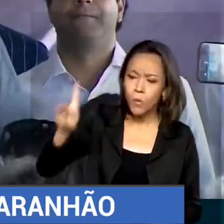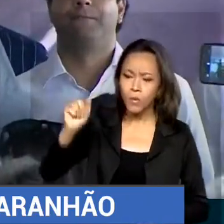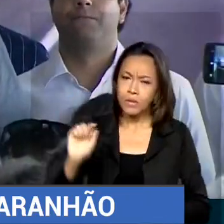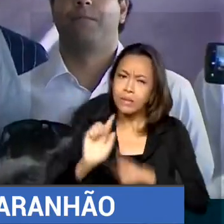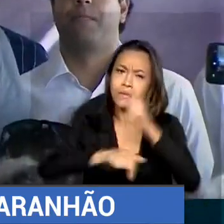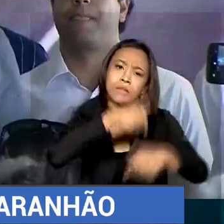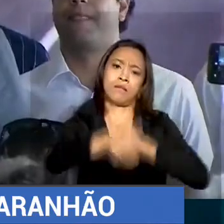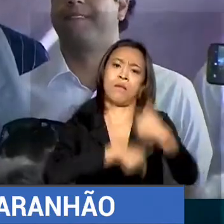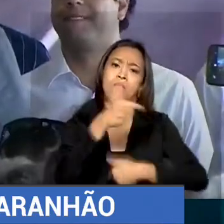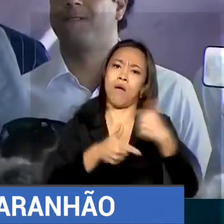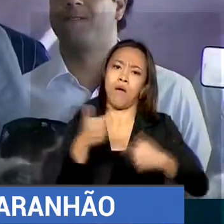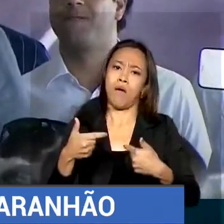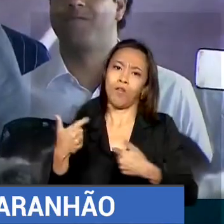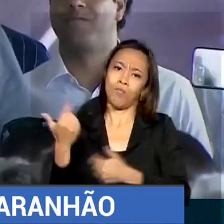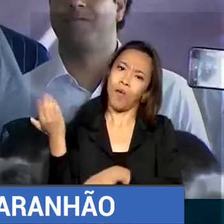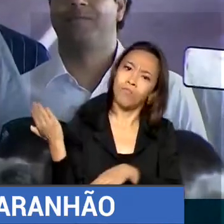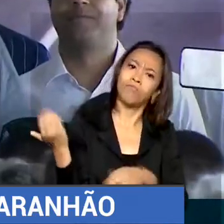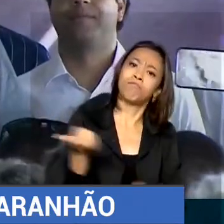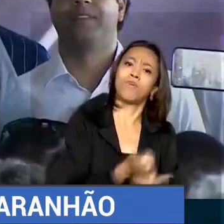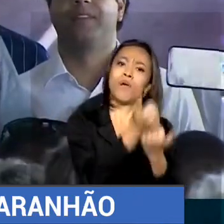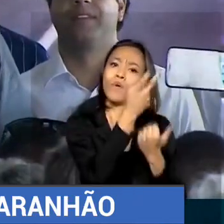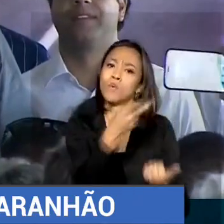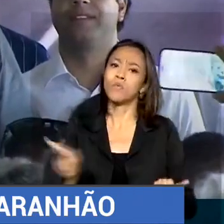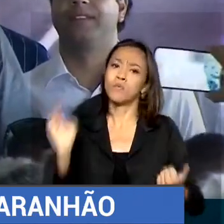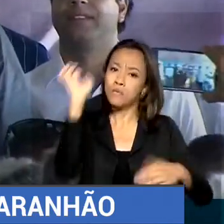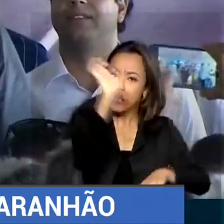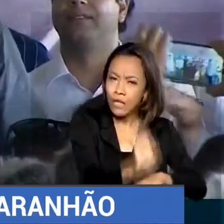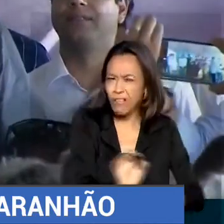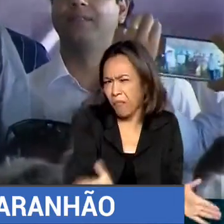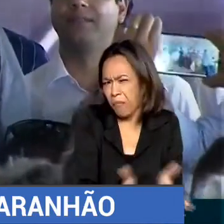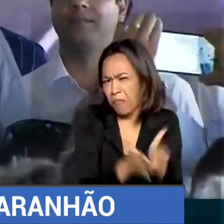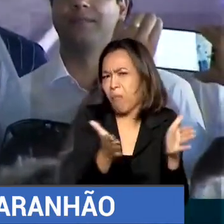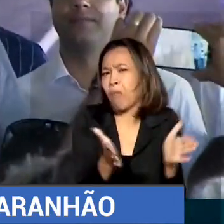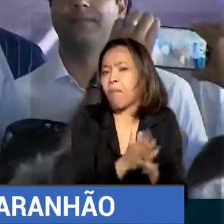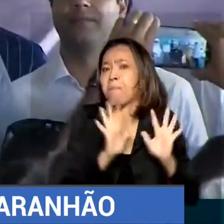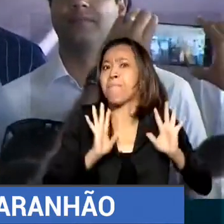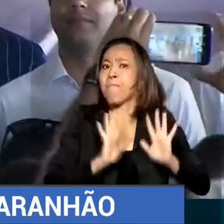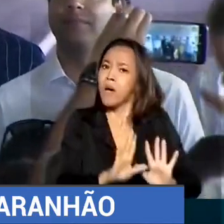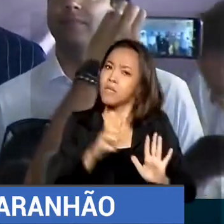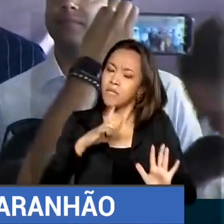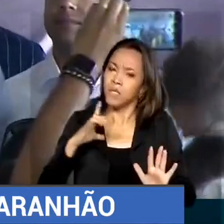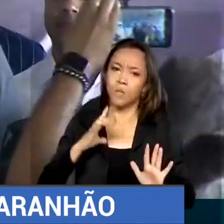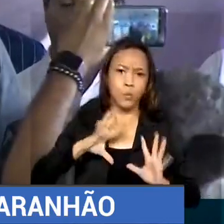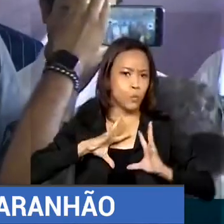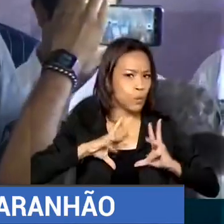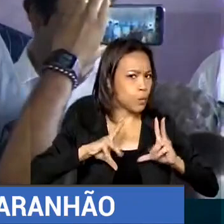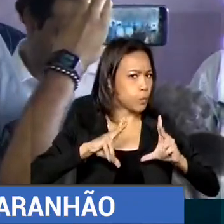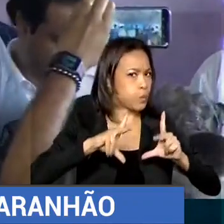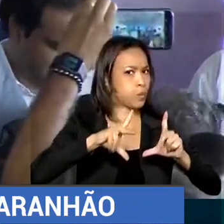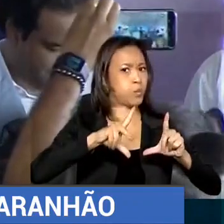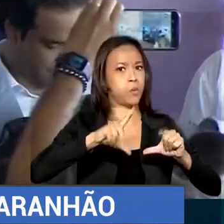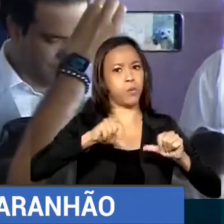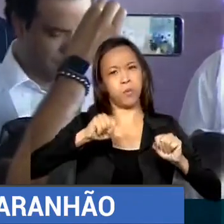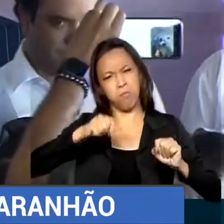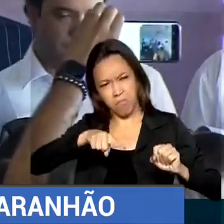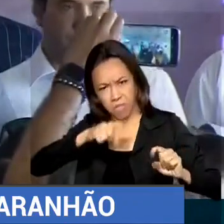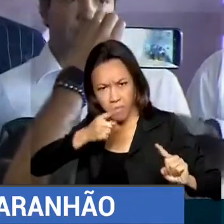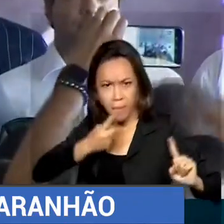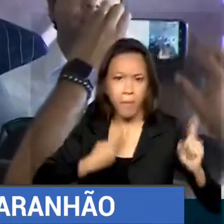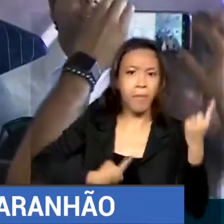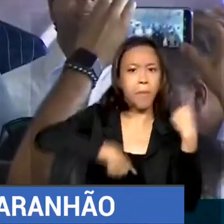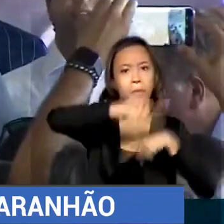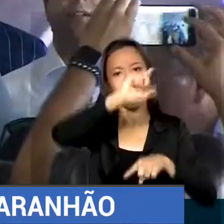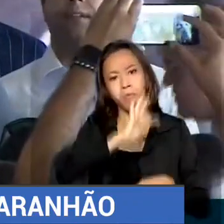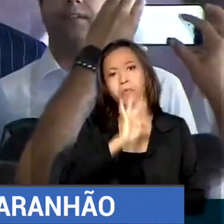Bolsonaro ressaltou a importância das obras de infraestrutura para o país e voltou a falar que, em seu governo, não há